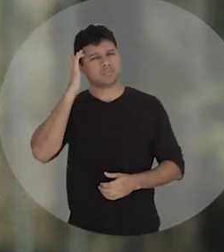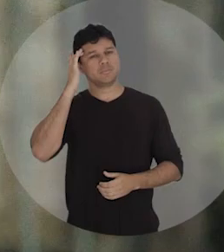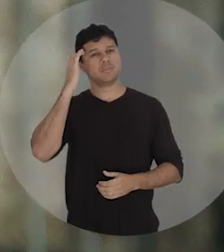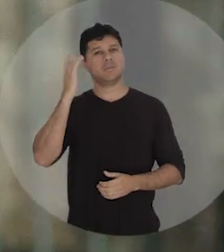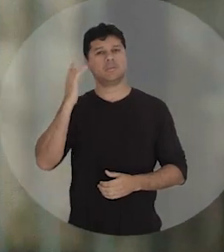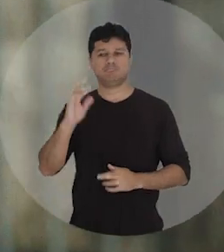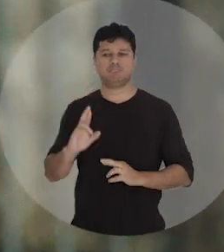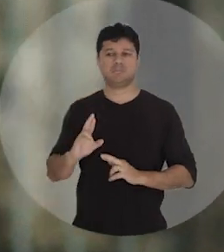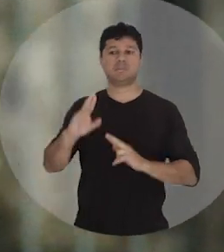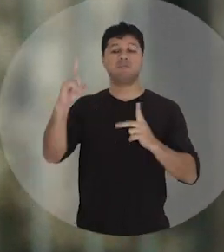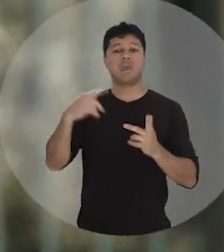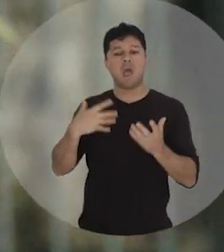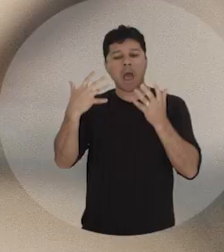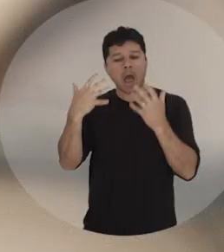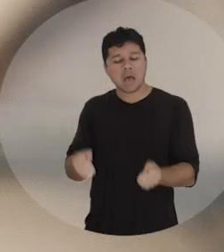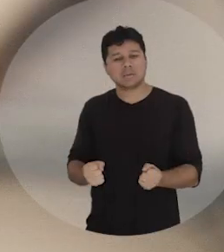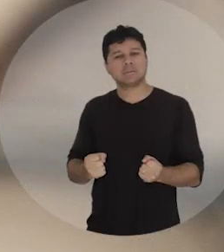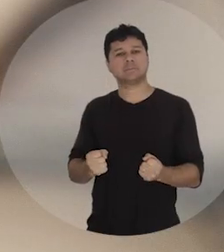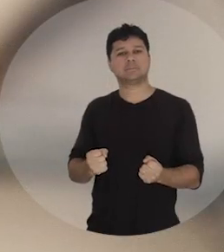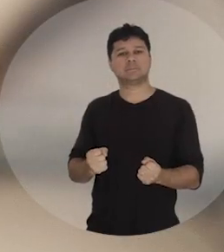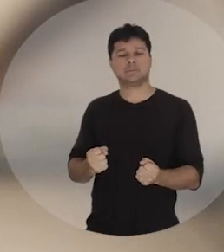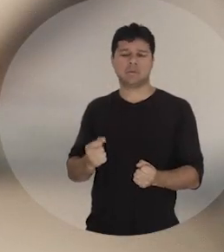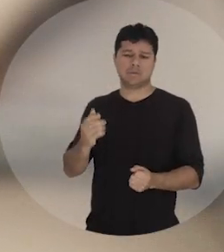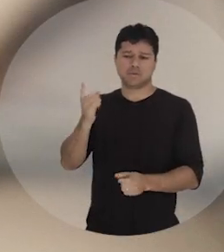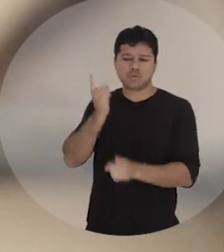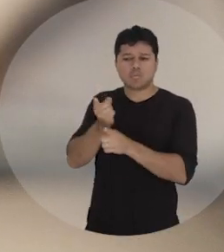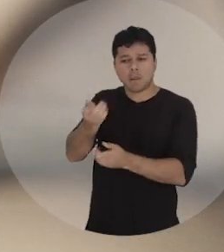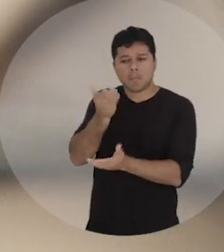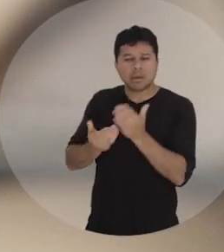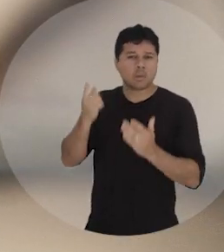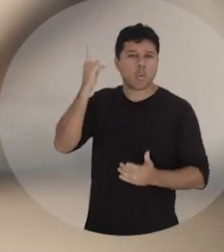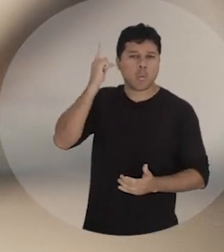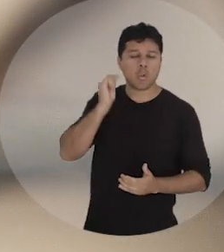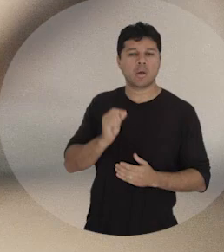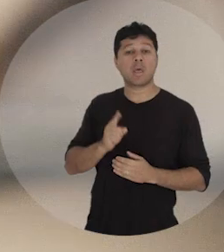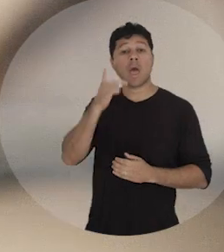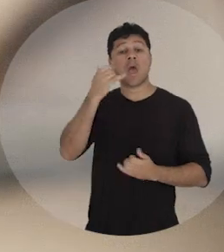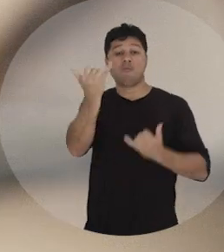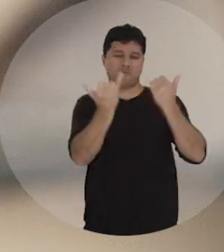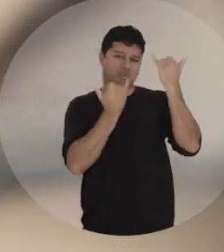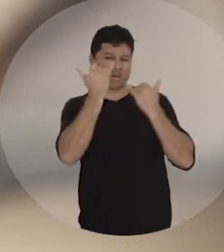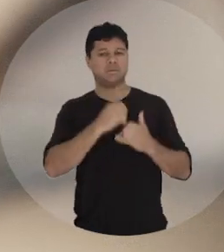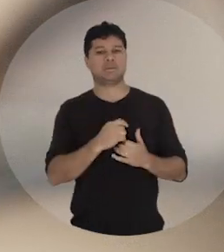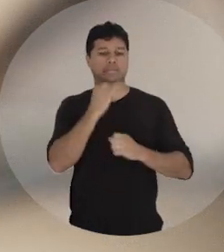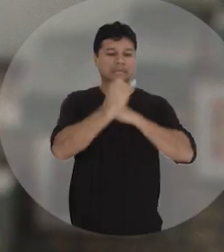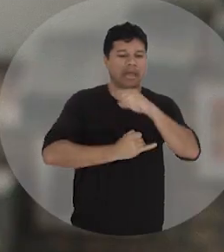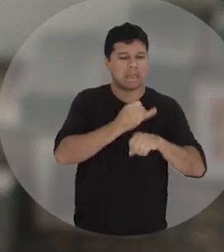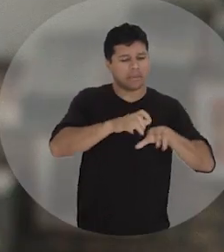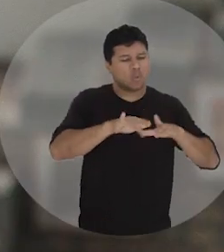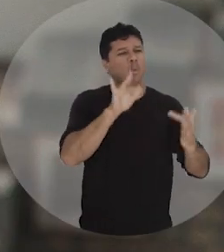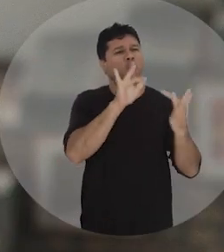Eu acho que o que realmente fez diferença, né, na aceitação, quando a gente descobriu a perda dos meninos, foi a informação.